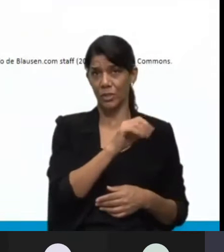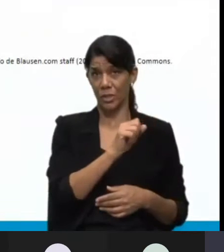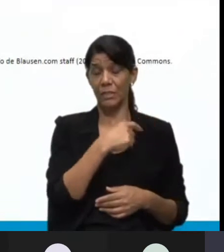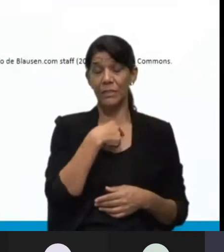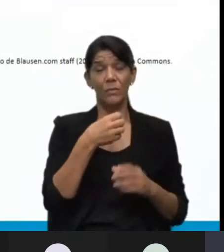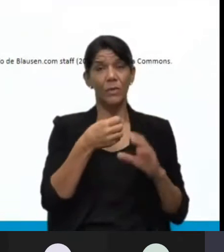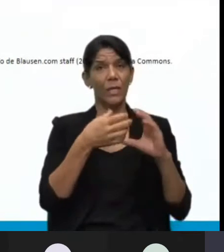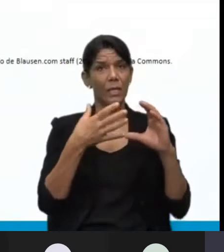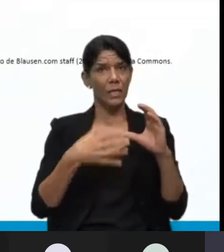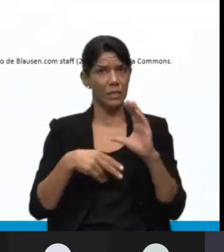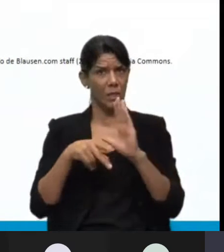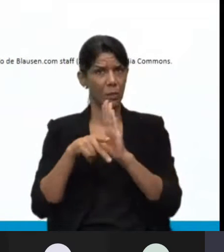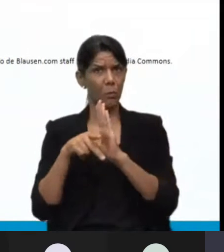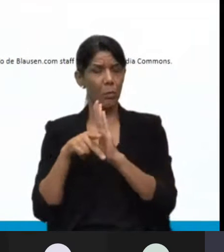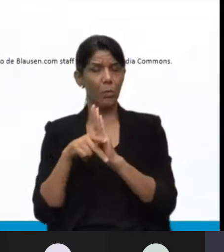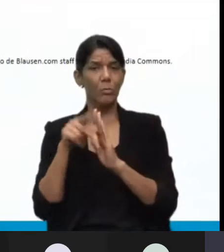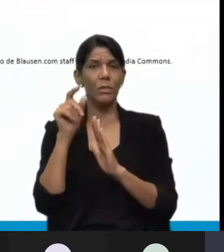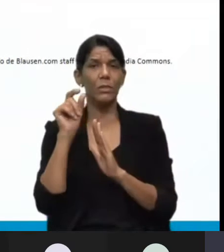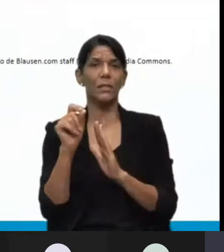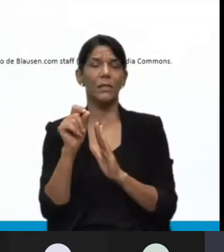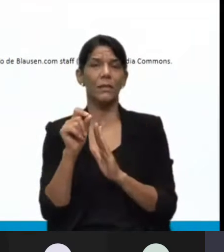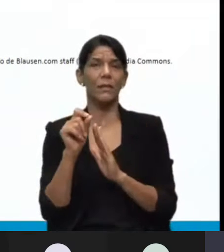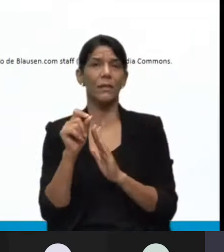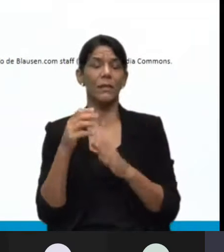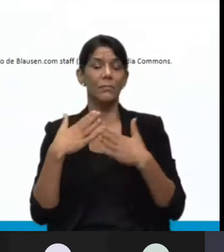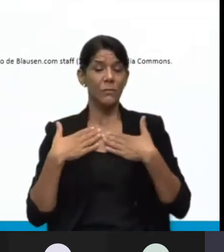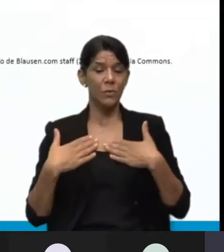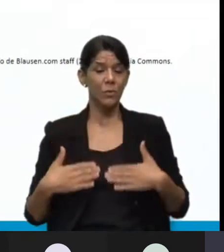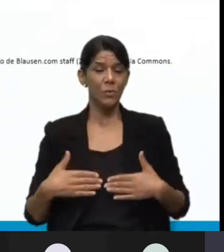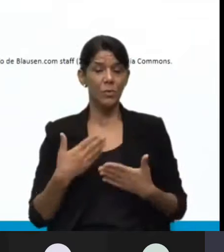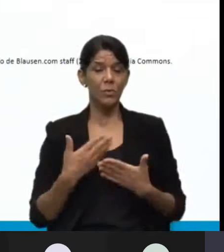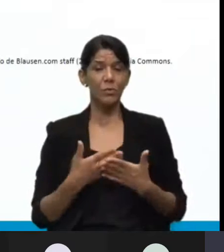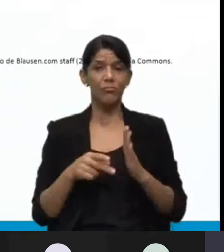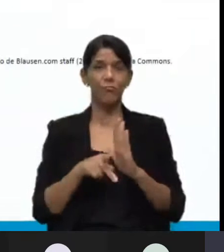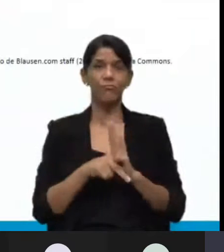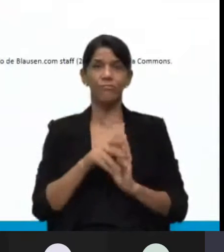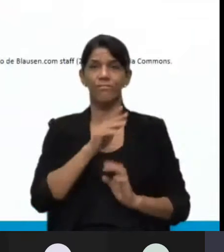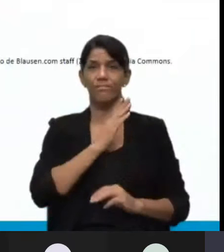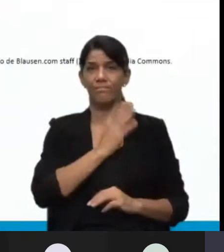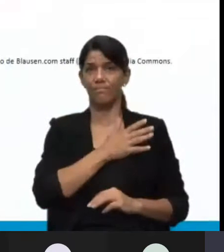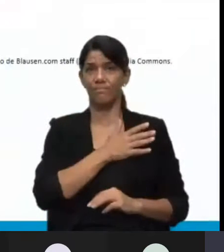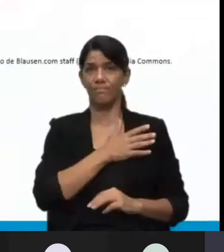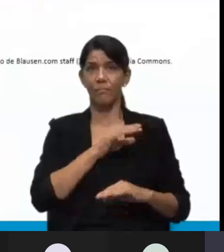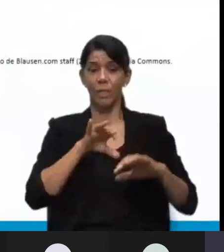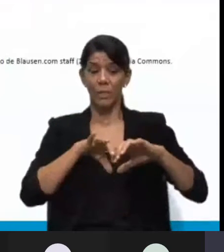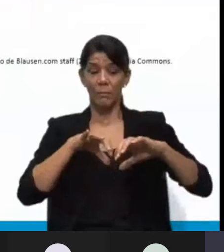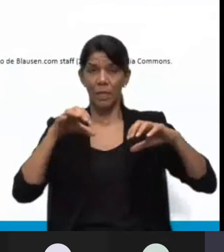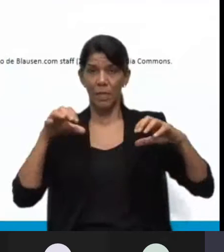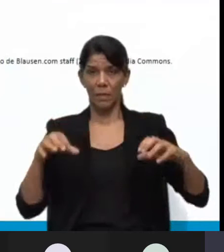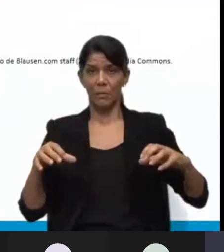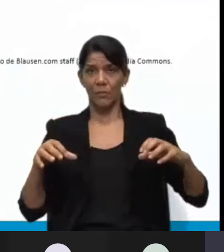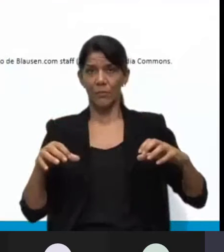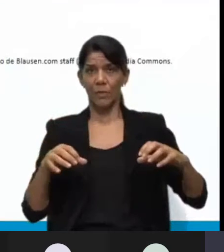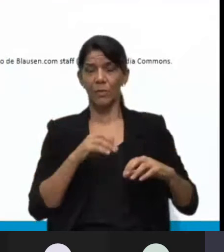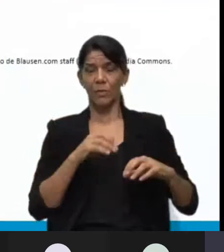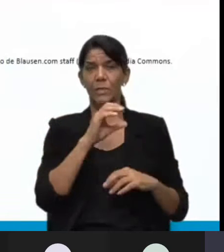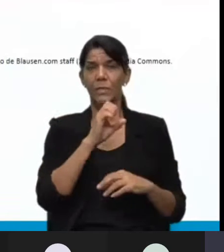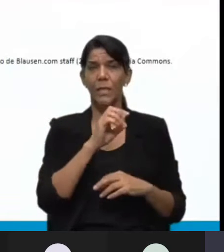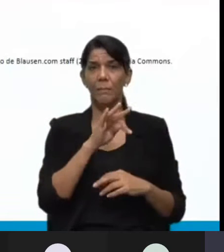tá? Então, são características aí da anatomia interna do coração. Nós temos aqui, separando os 2 ventrículos,